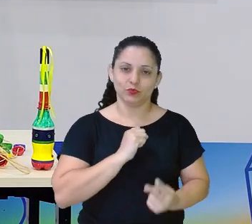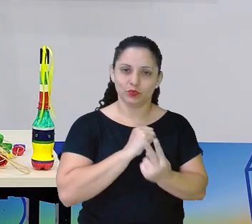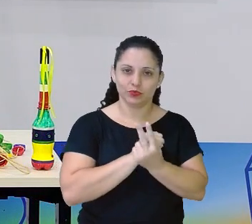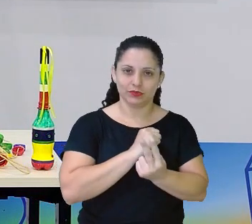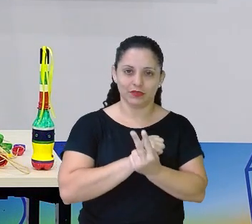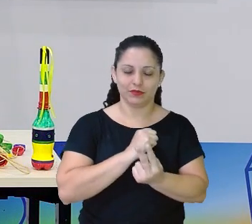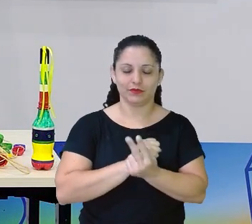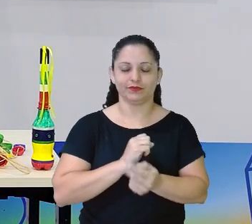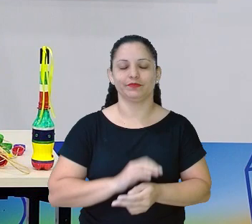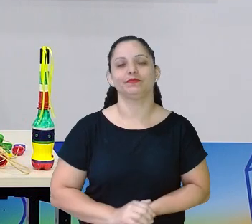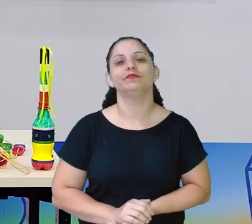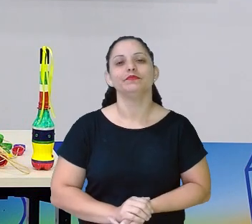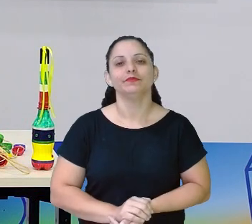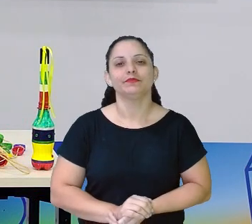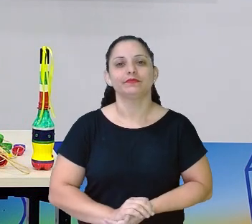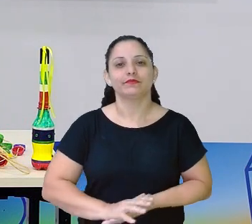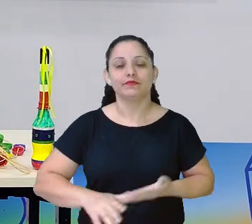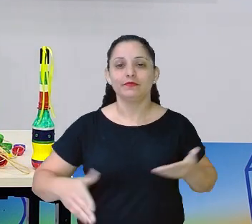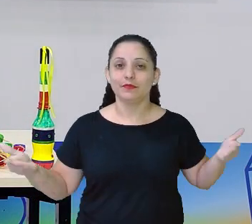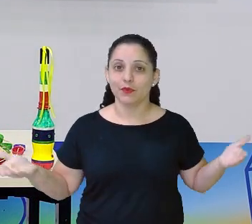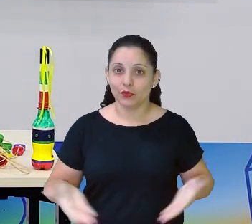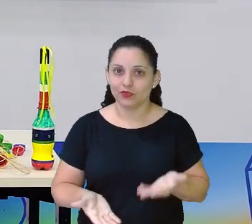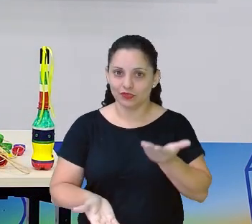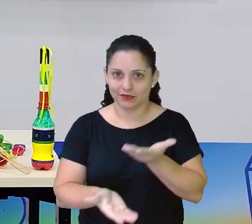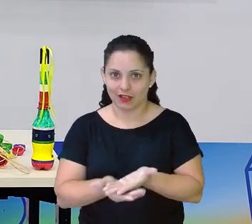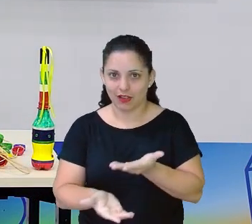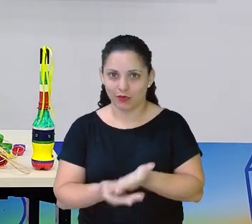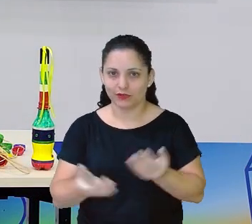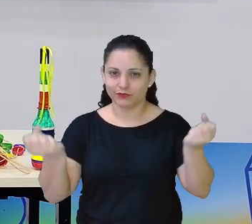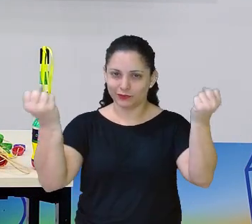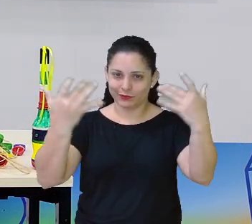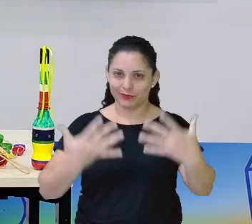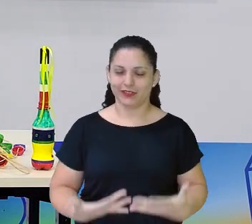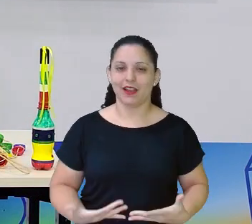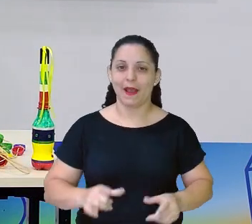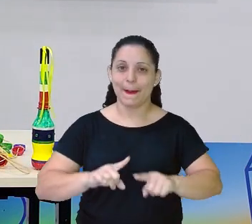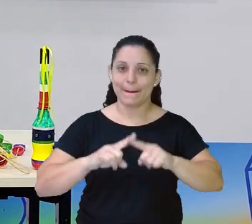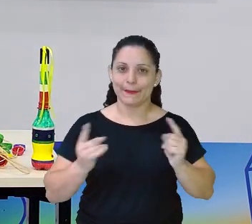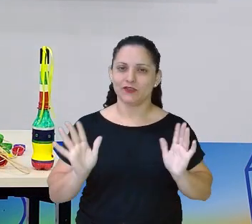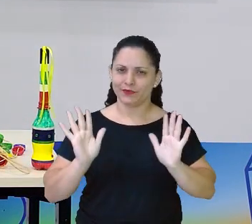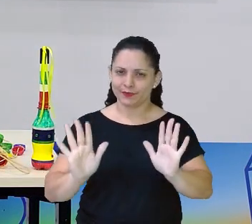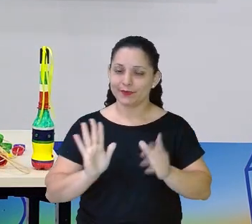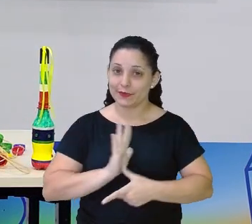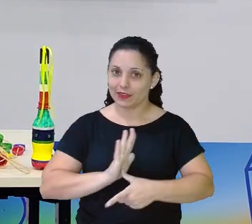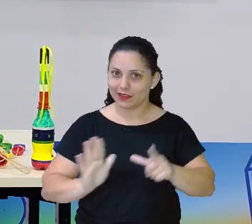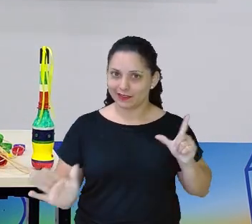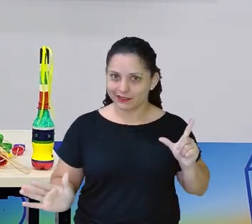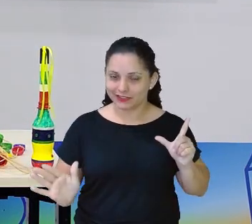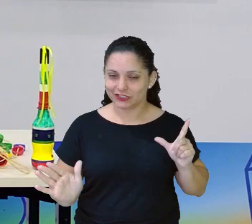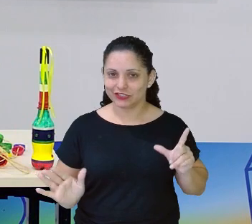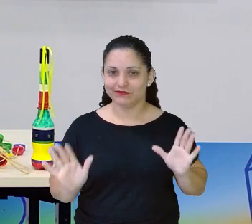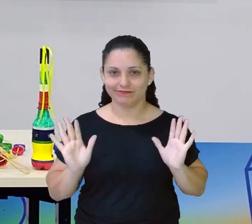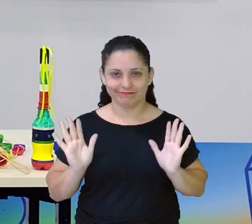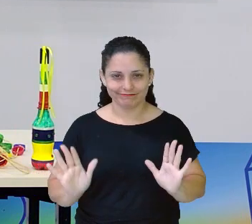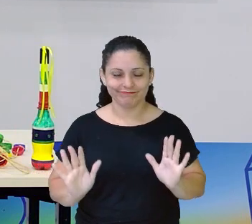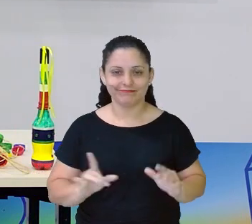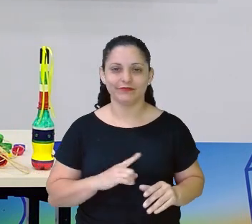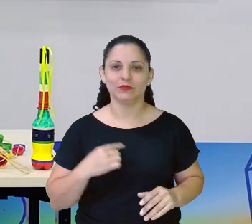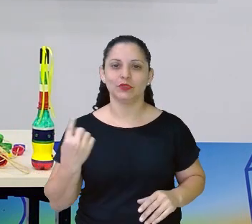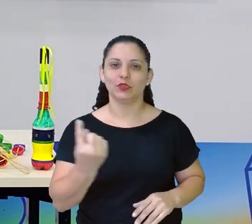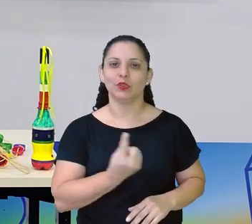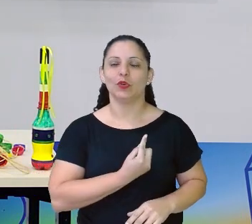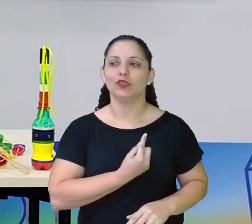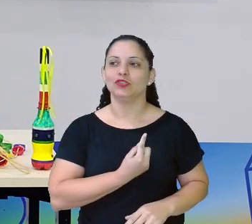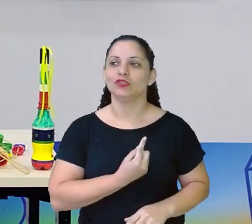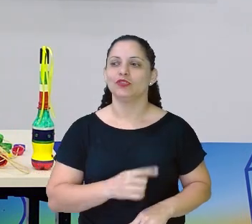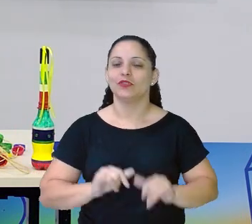falar mais sobre isso na aula de hoje. Mas antes da gente conversar sobre isso, nós iremos para